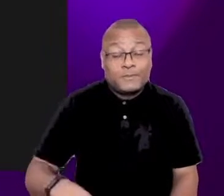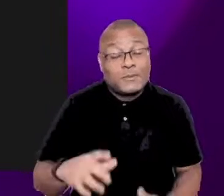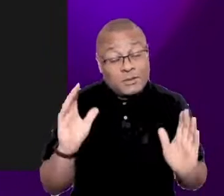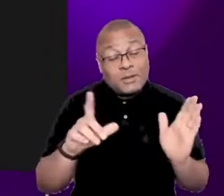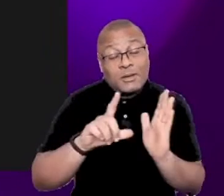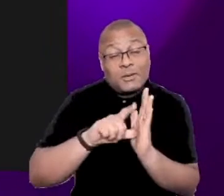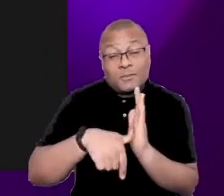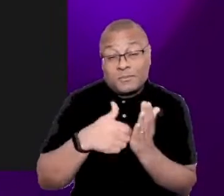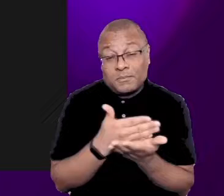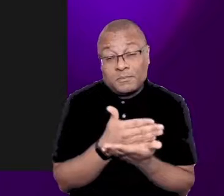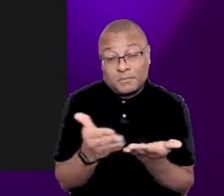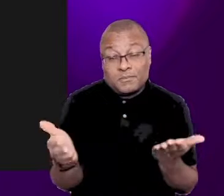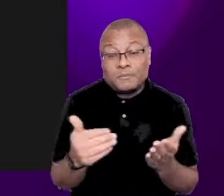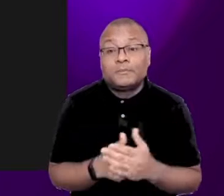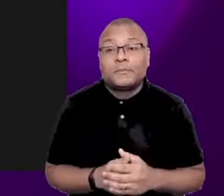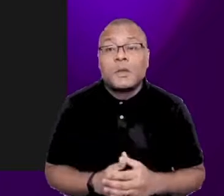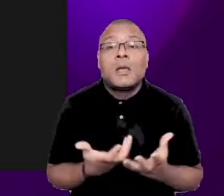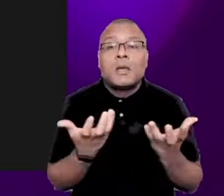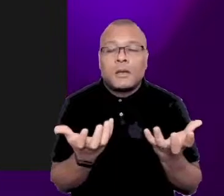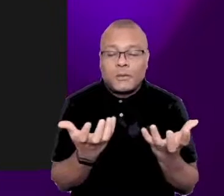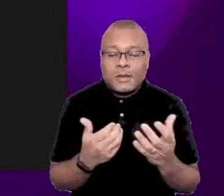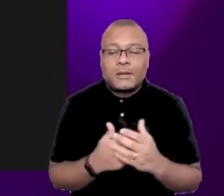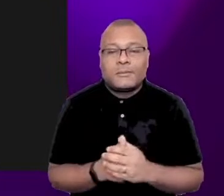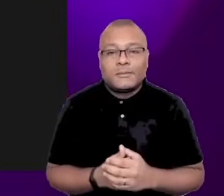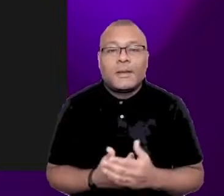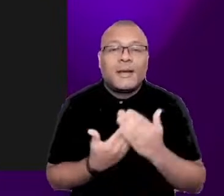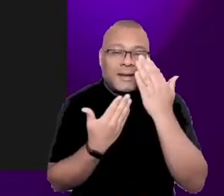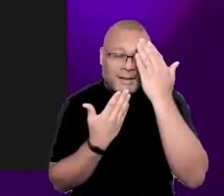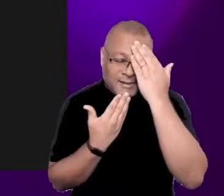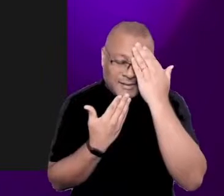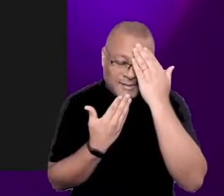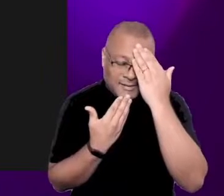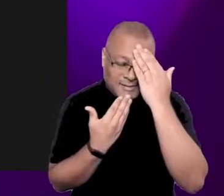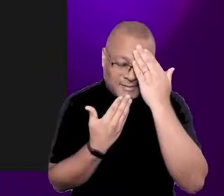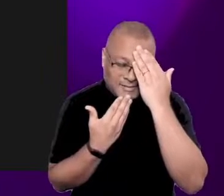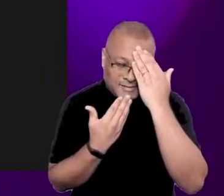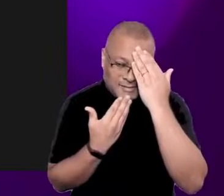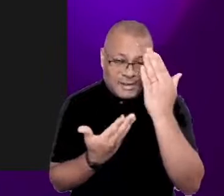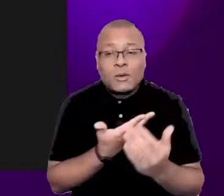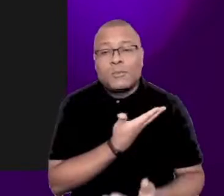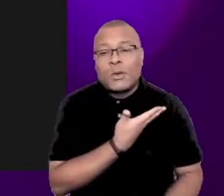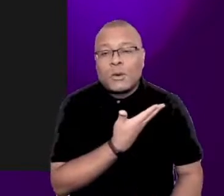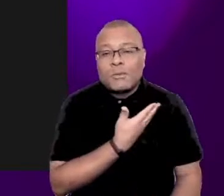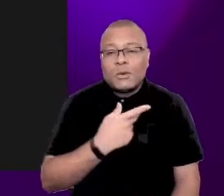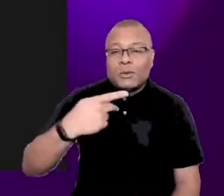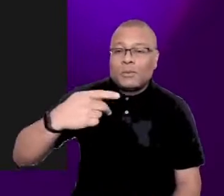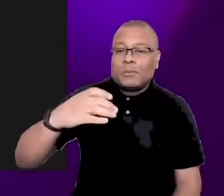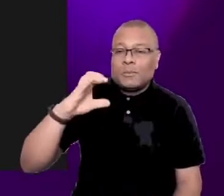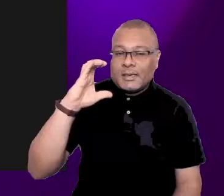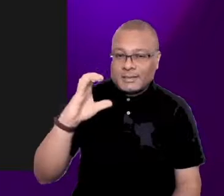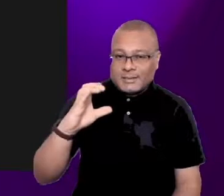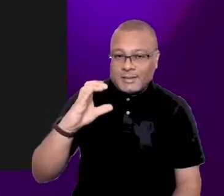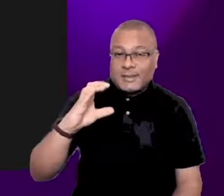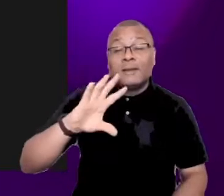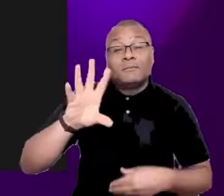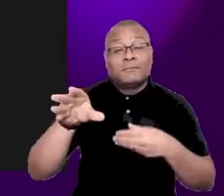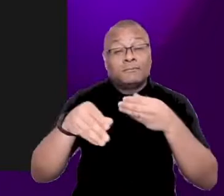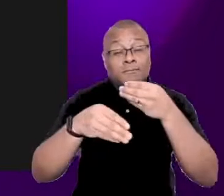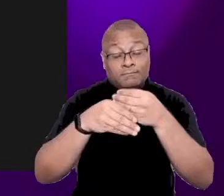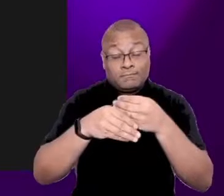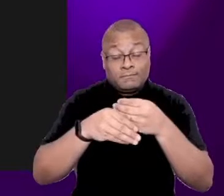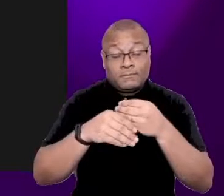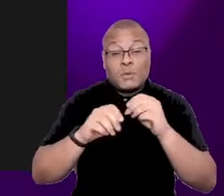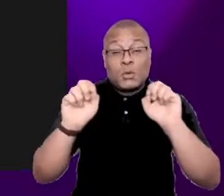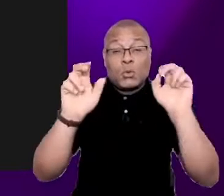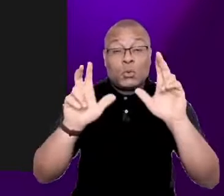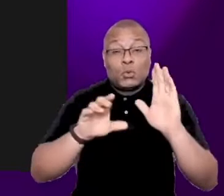né? Eu quero aqui agradecer ao meu amigo PC, que trouxe tanta luz,